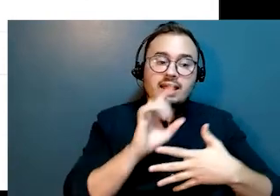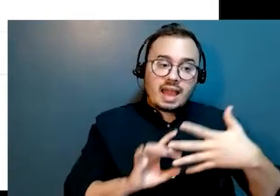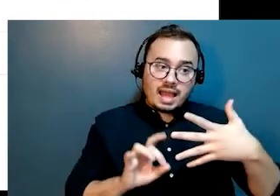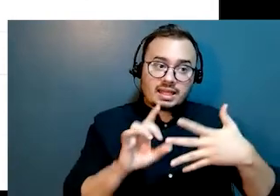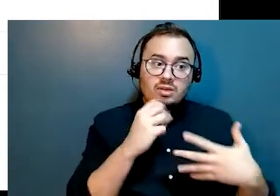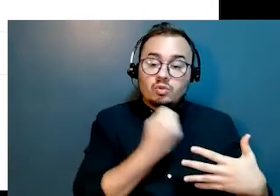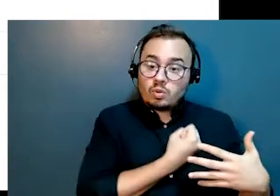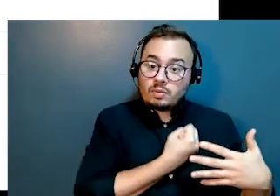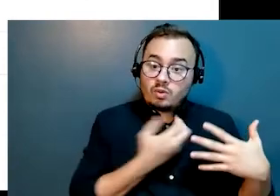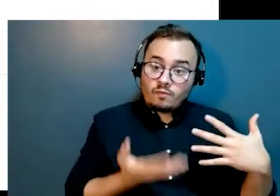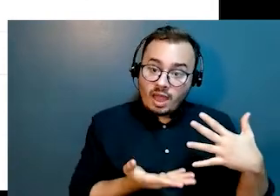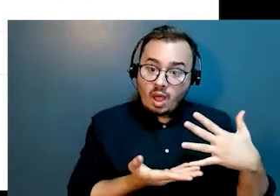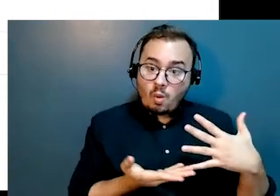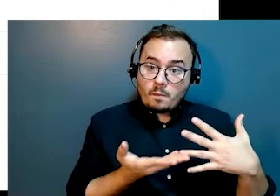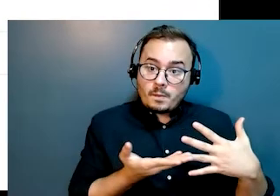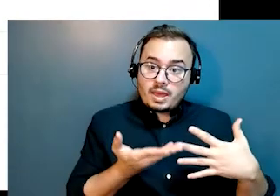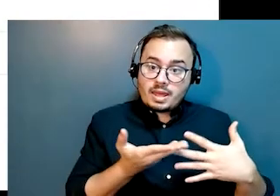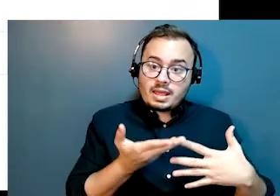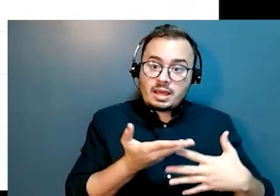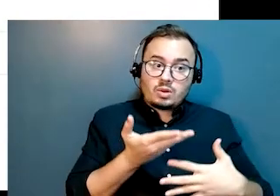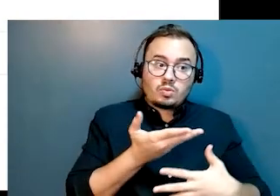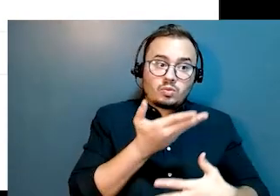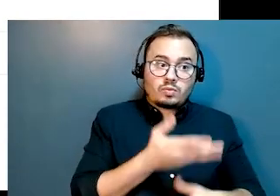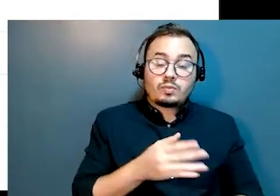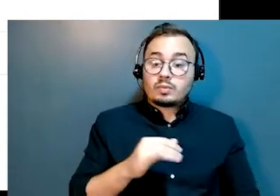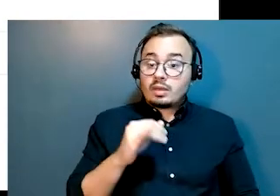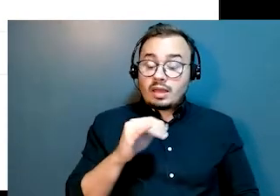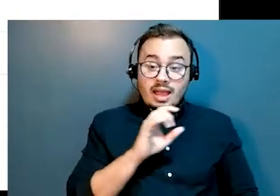e por aí vai. E a cada 12